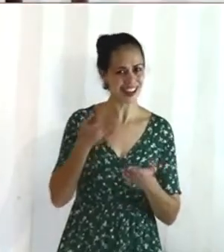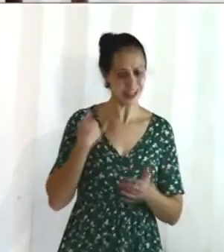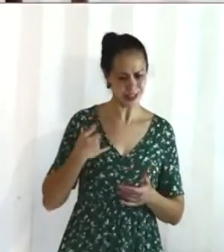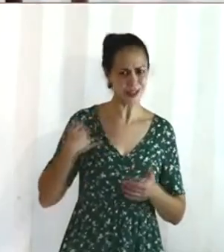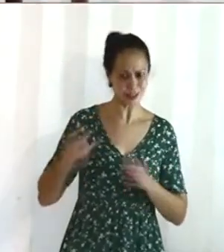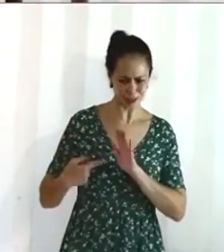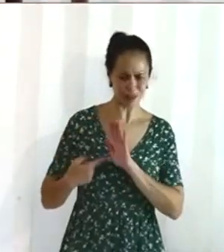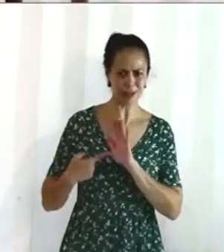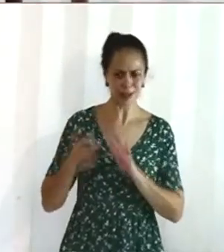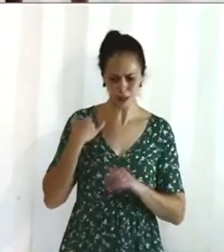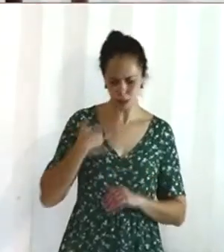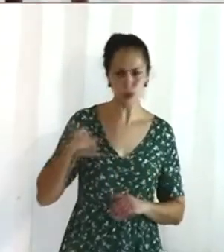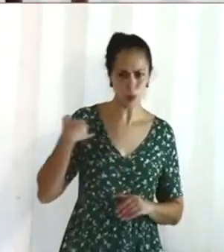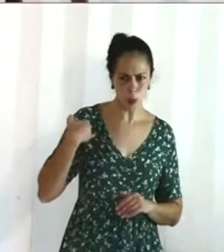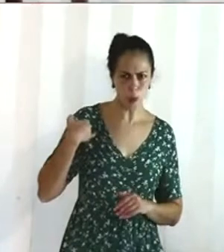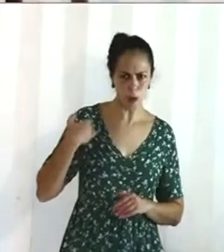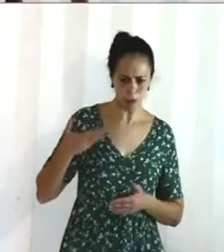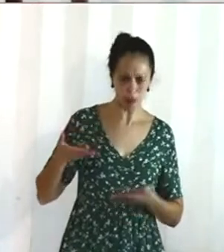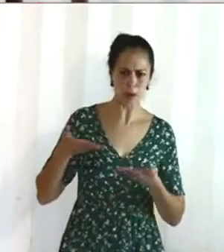ensinar.